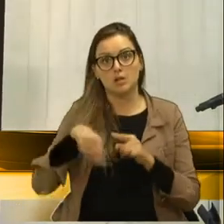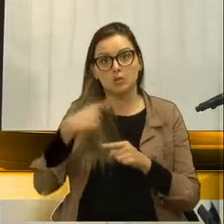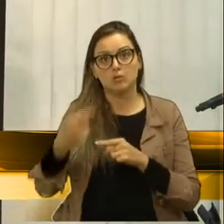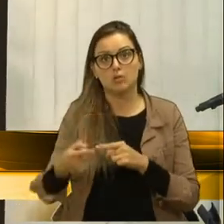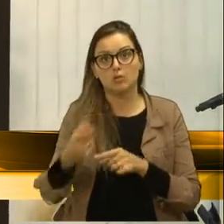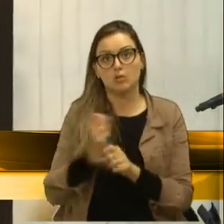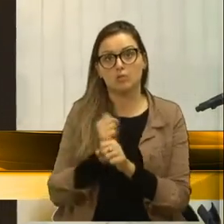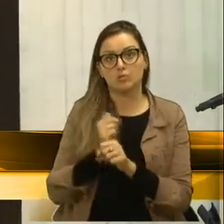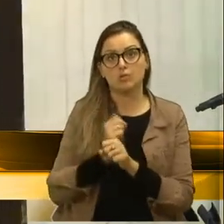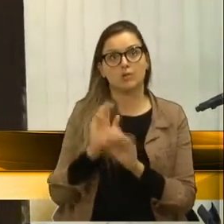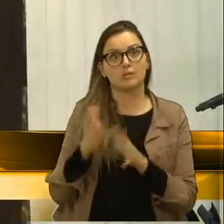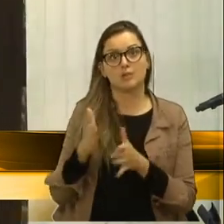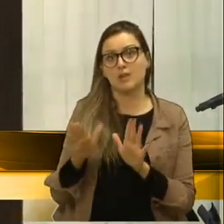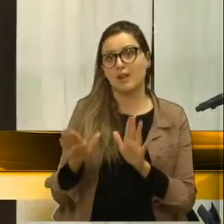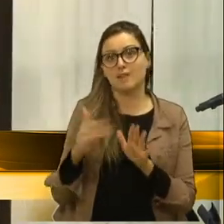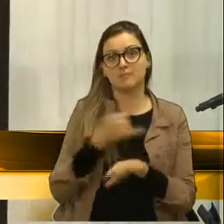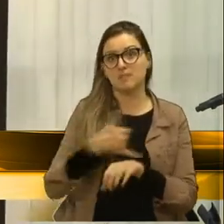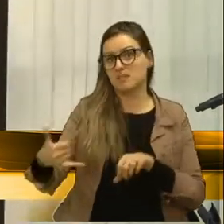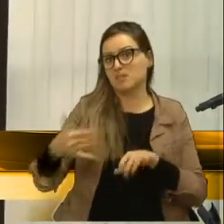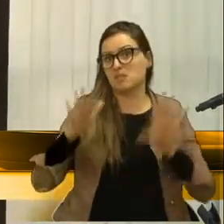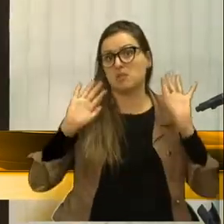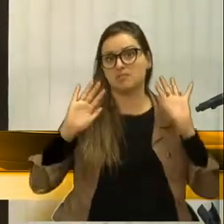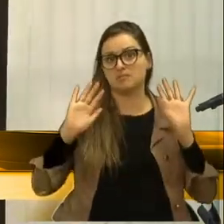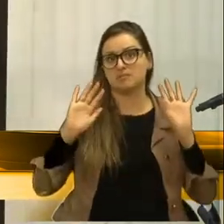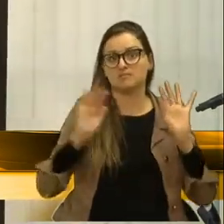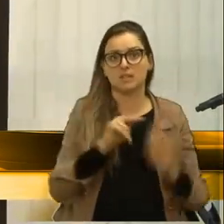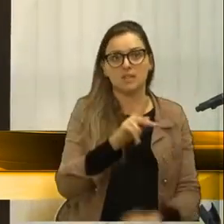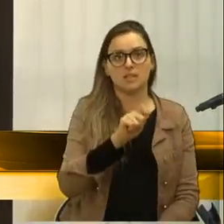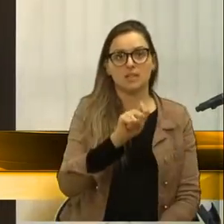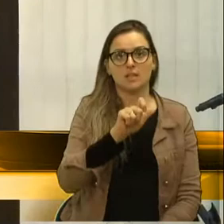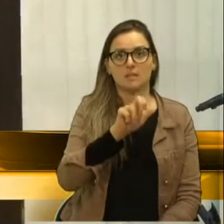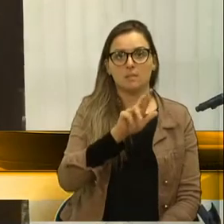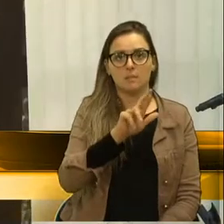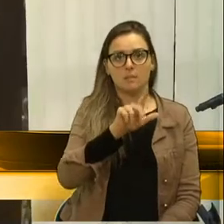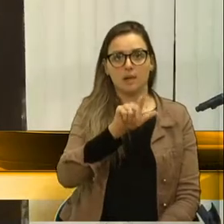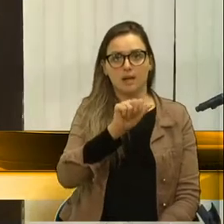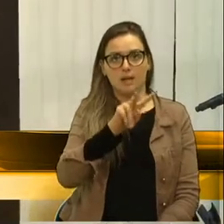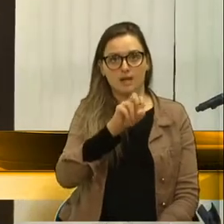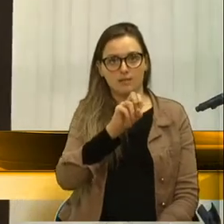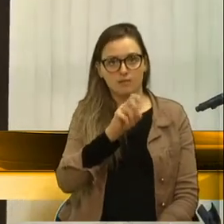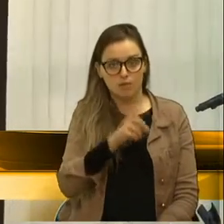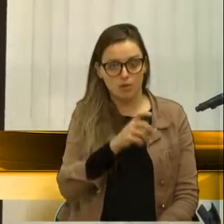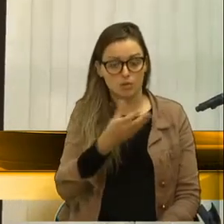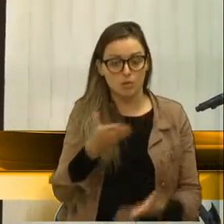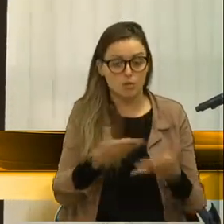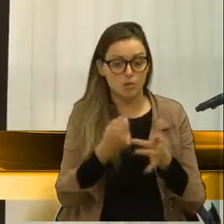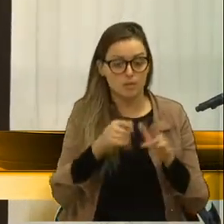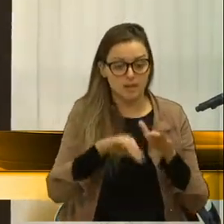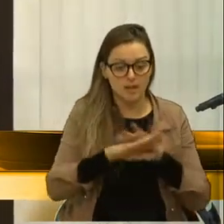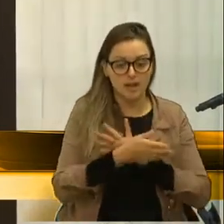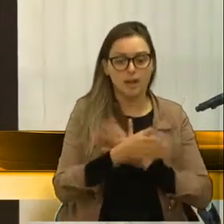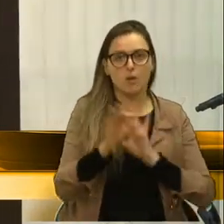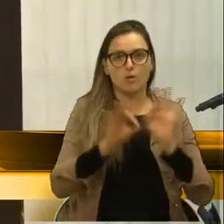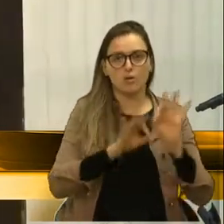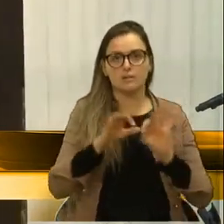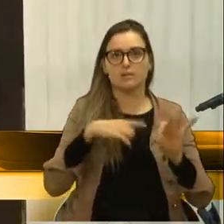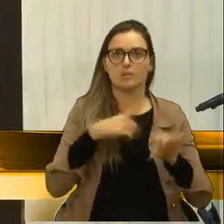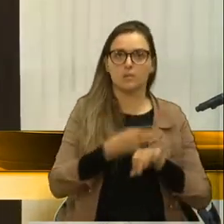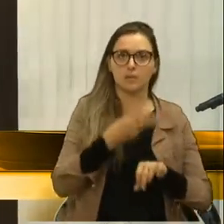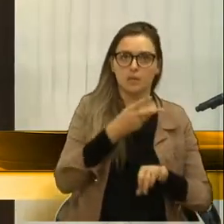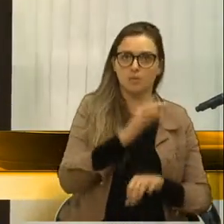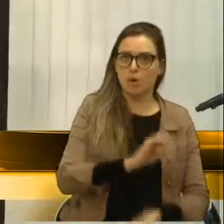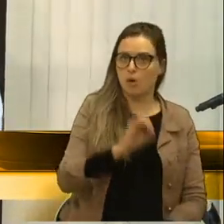aplicativo já era obsoleto. O Parlavox hoje precisa de ajustes também. Precisa de ajustes, foi premiado,